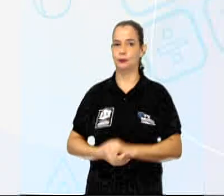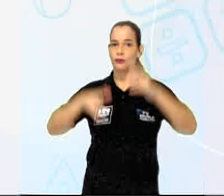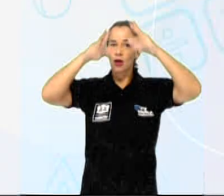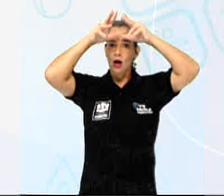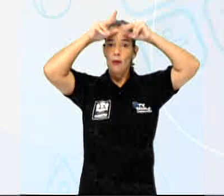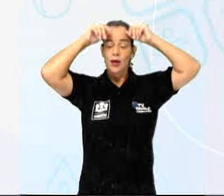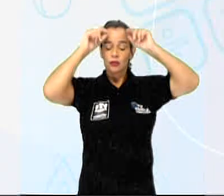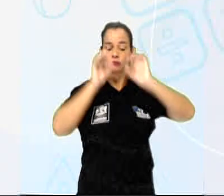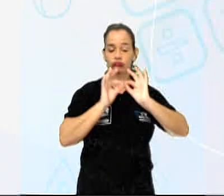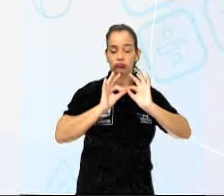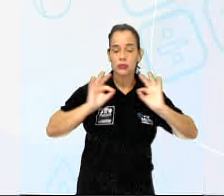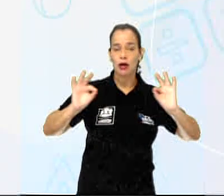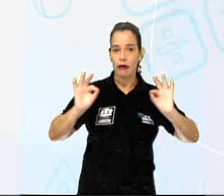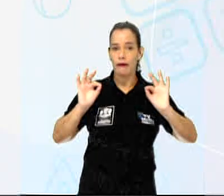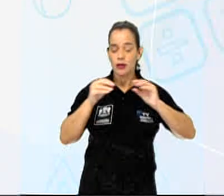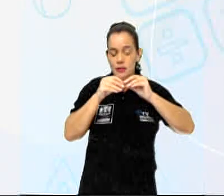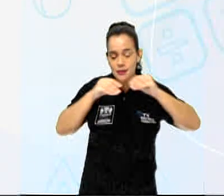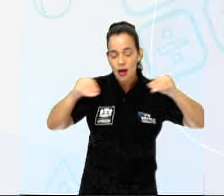Cerrado somam